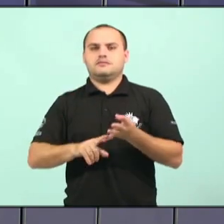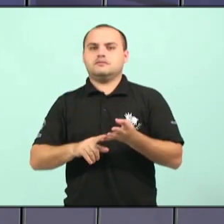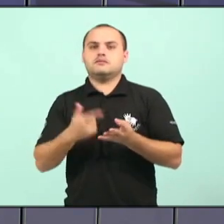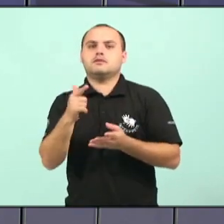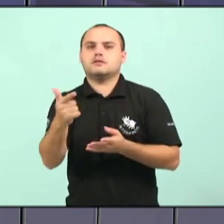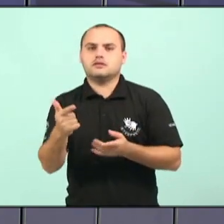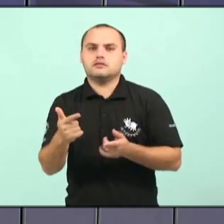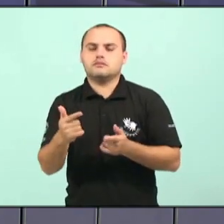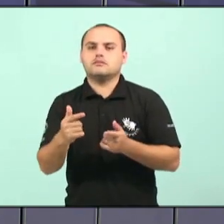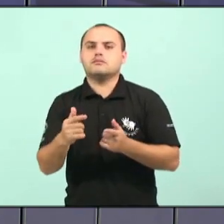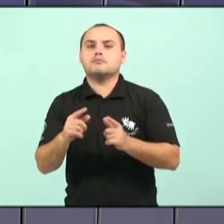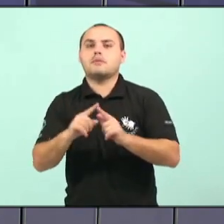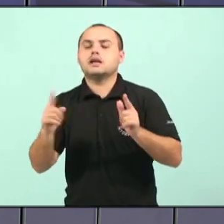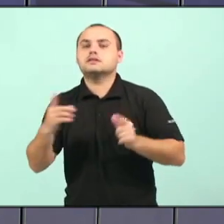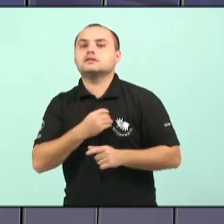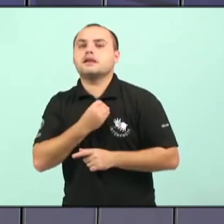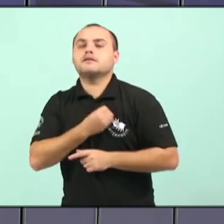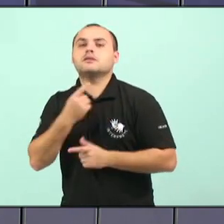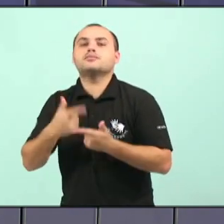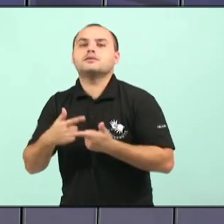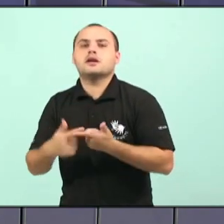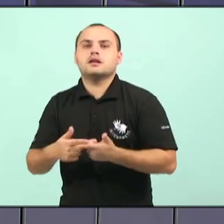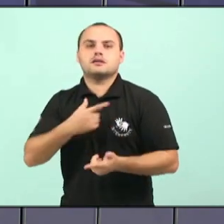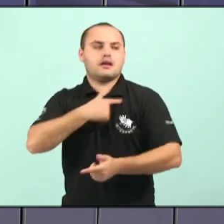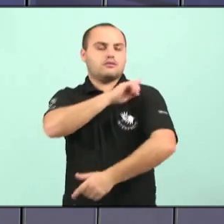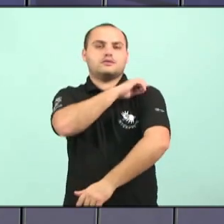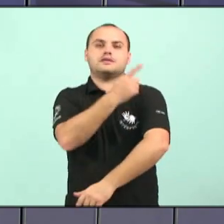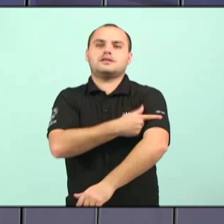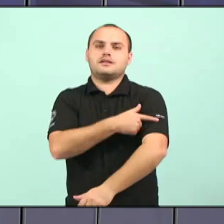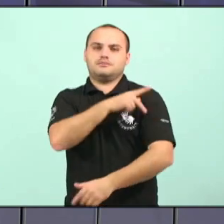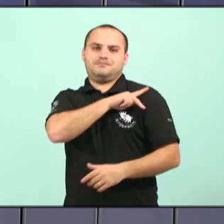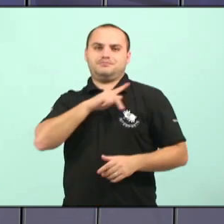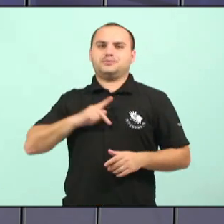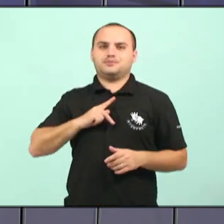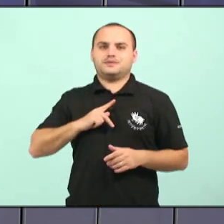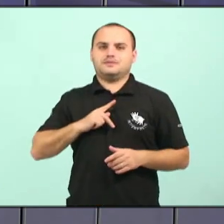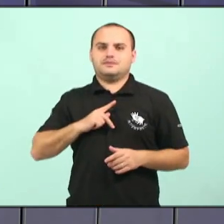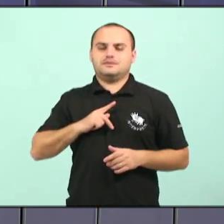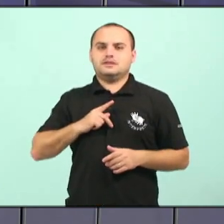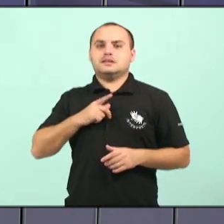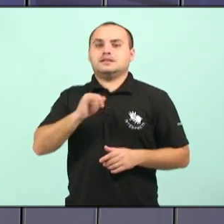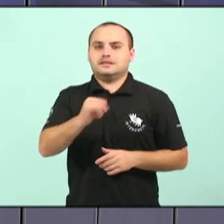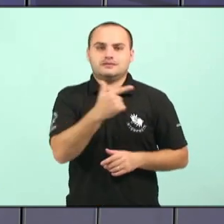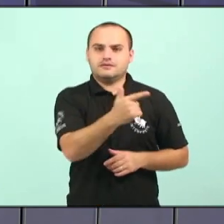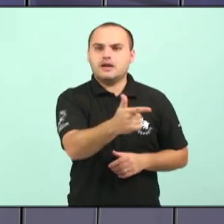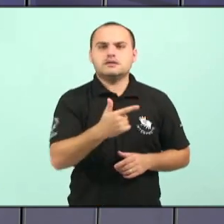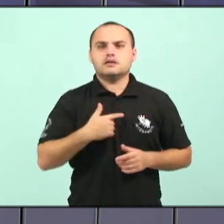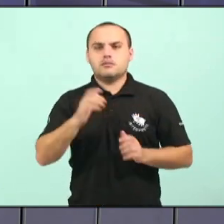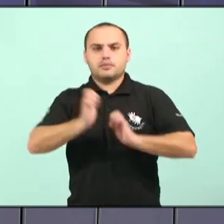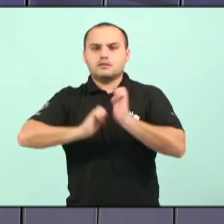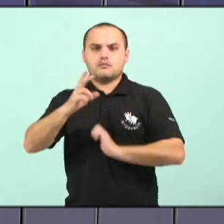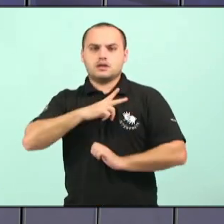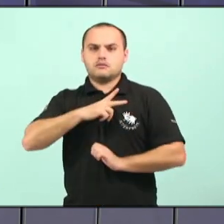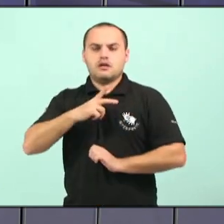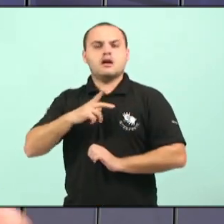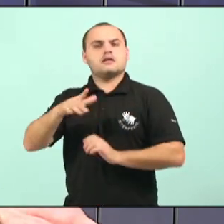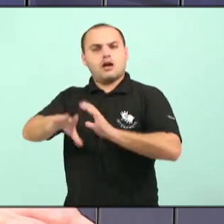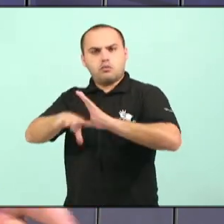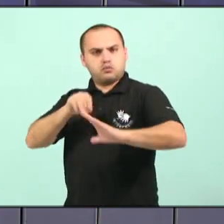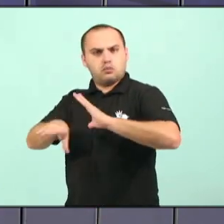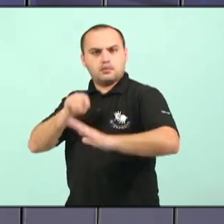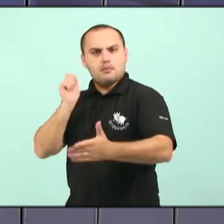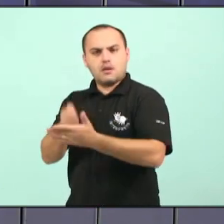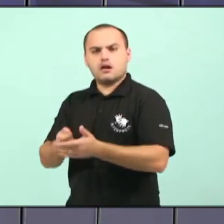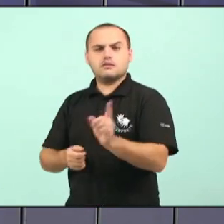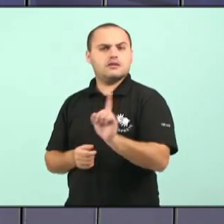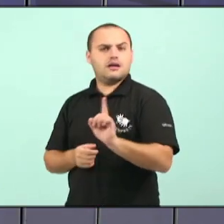autoridade portuária pública. Porque esses terminais não estariam se tivesse que gastar com profundidade, com aprofundamento de canal, com obra de bacia de devolução, não